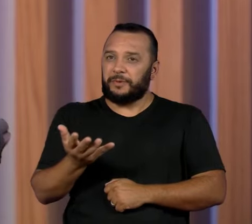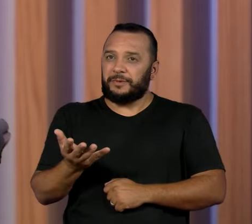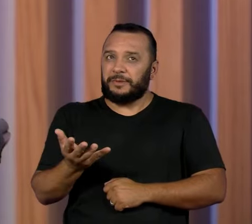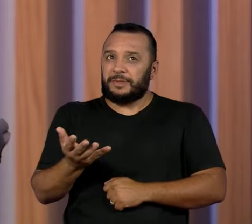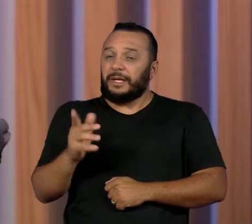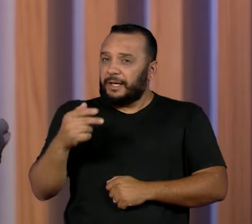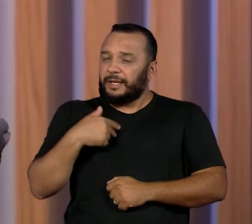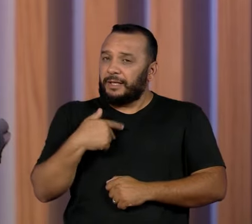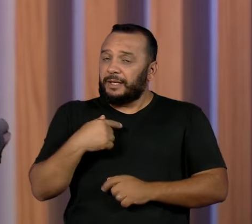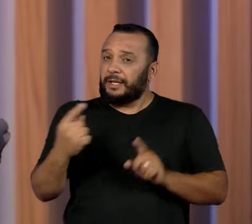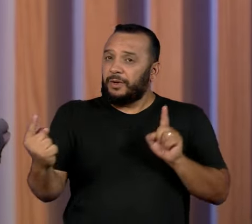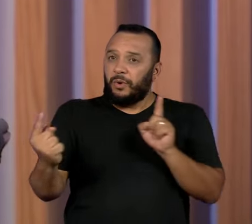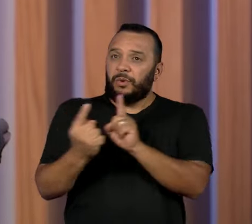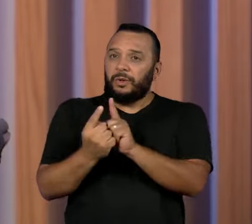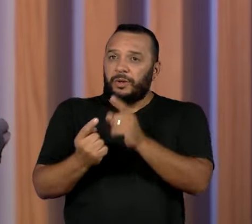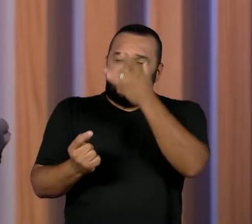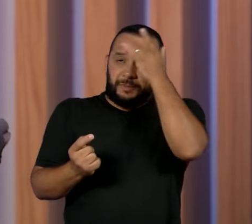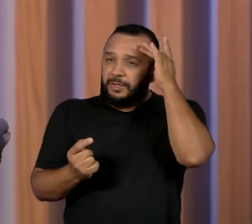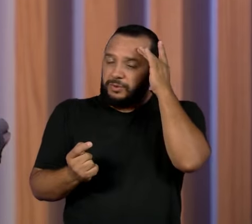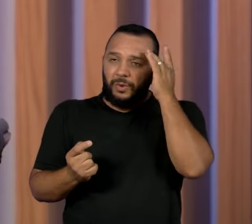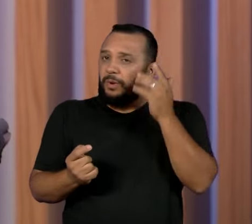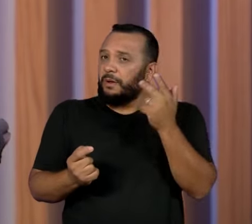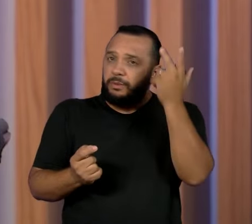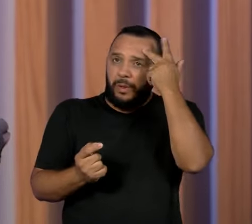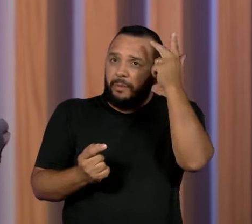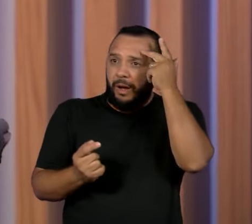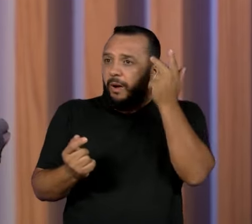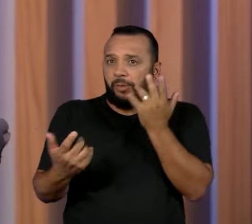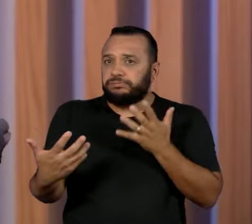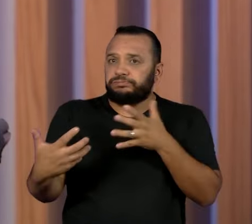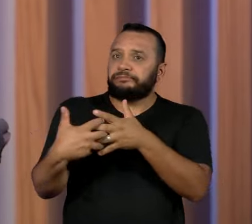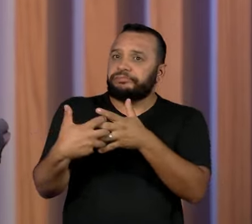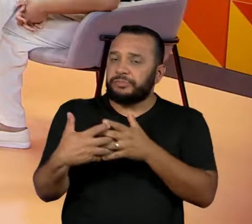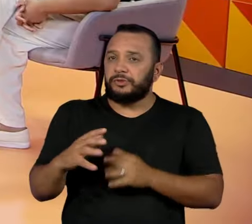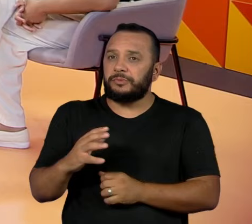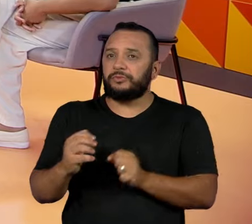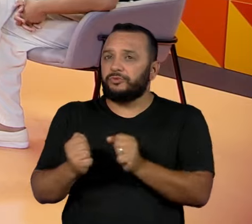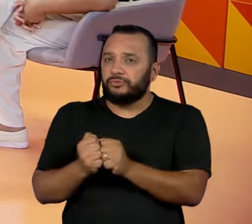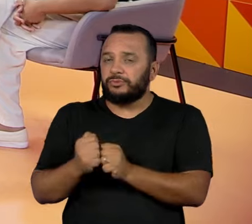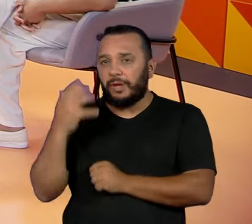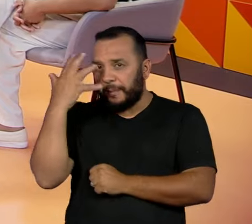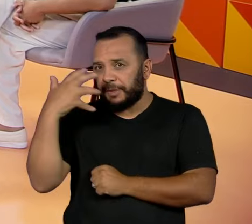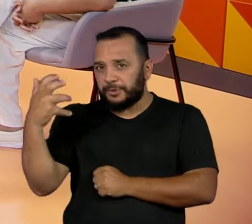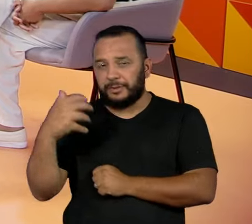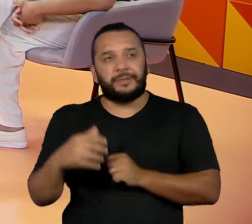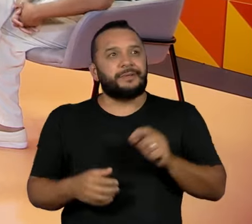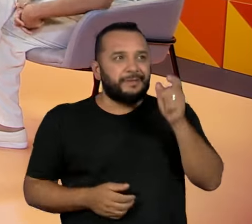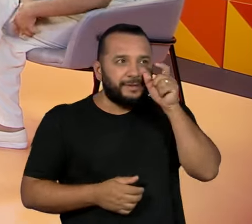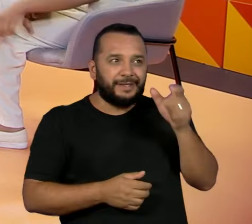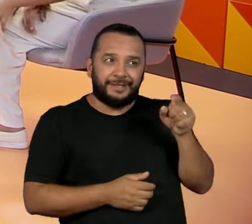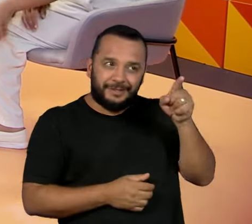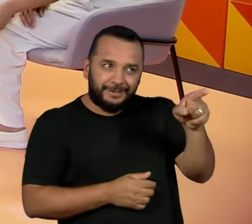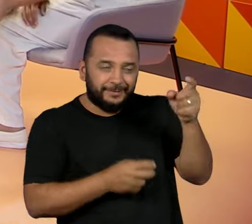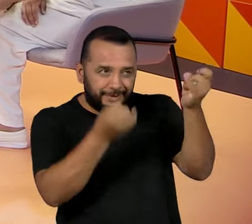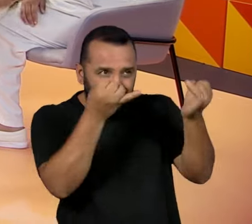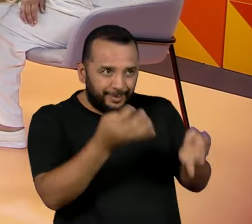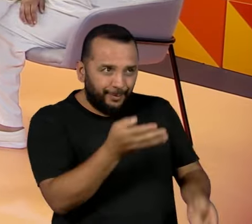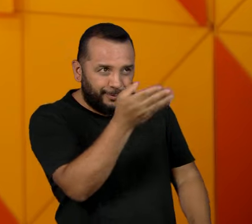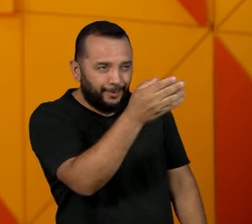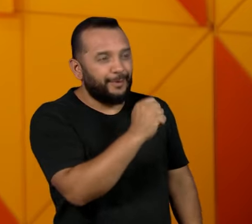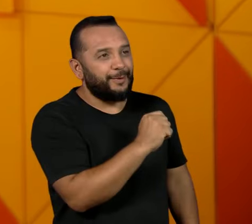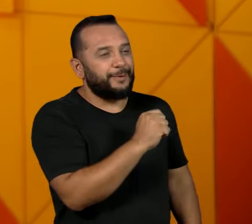ele encontrou uma pessoa como é o comum que as pessoas fazem, com quem está perto, no trabalho, na escola. Eu achei super interessante esses exemplos que você